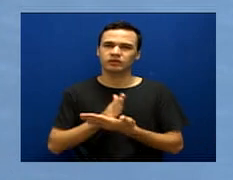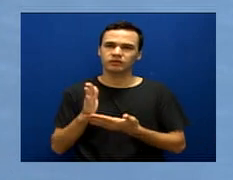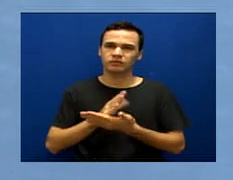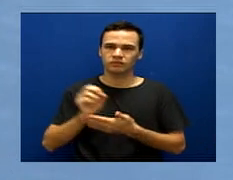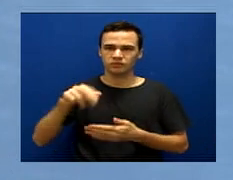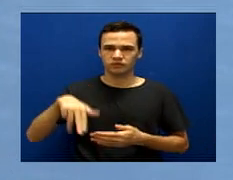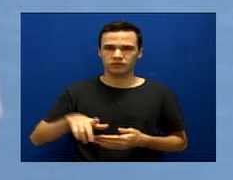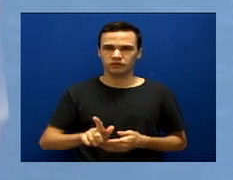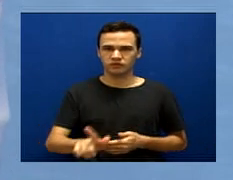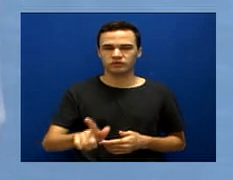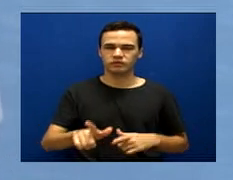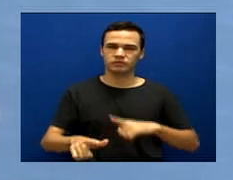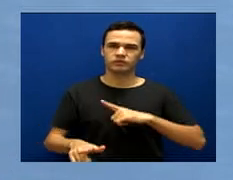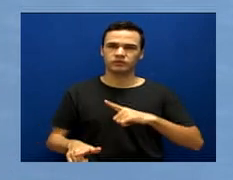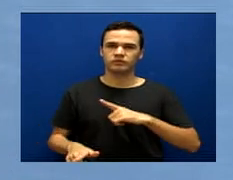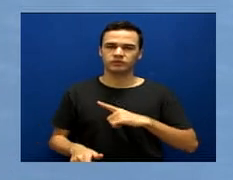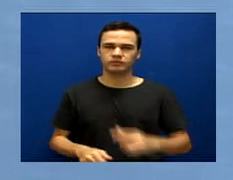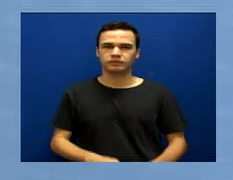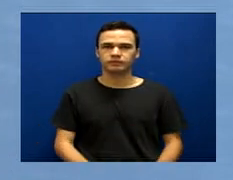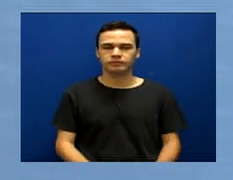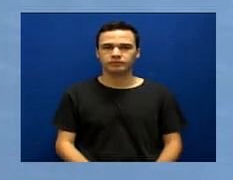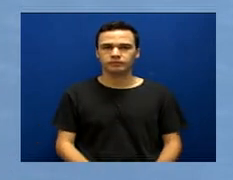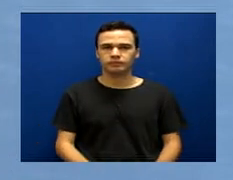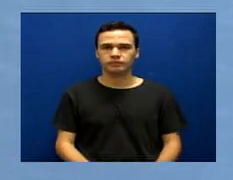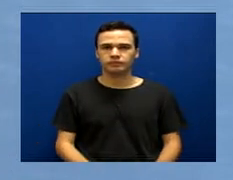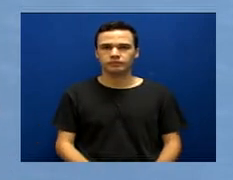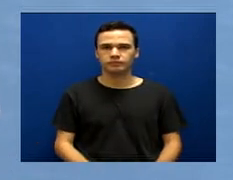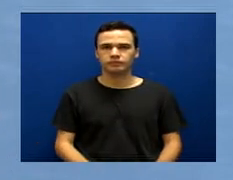participa desse tipo